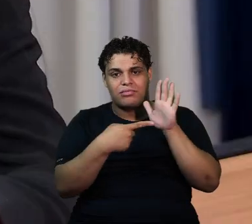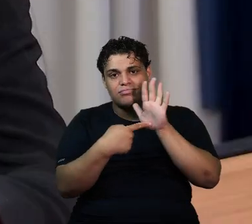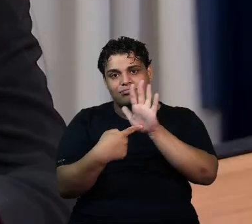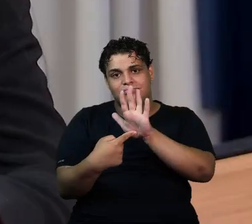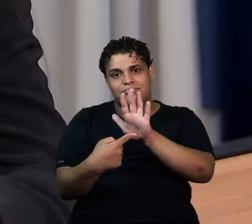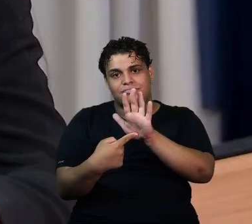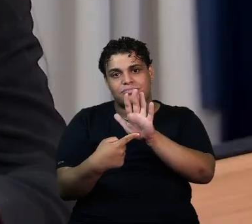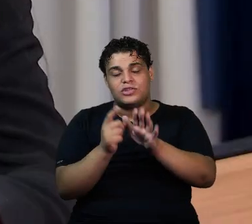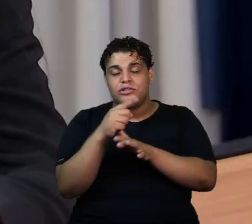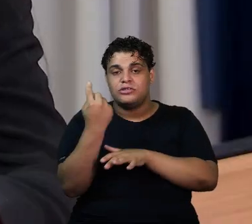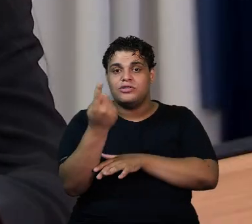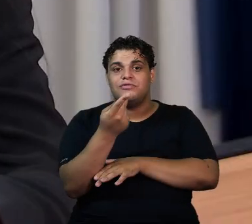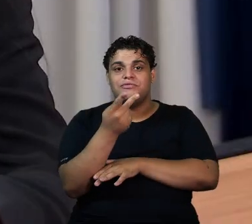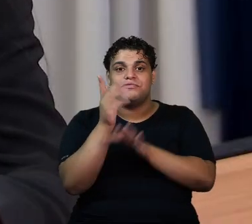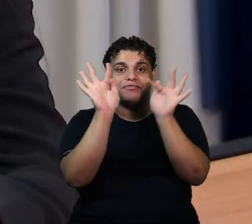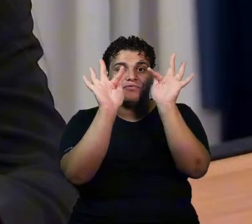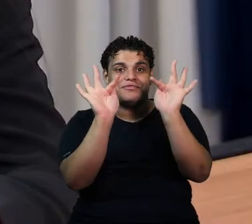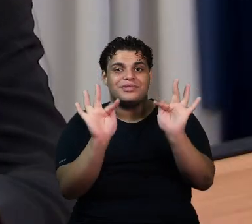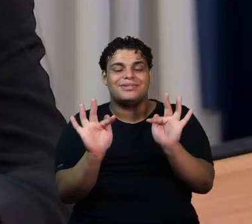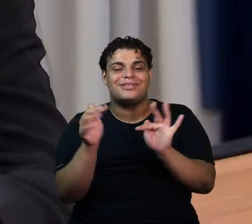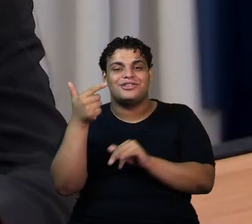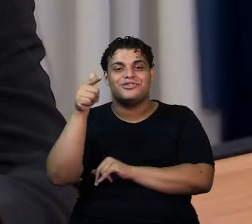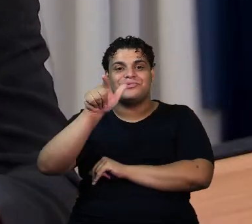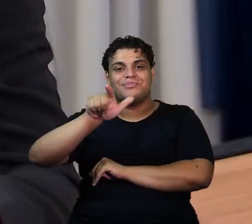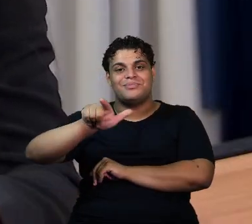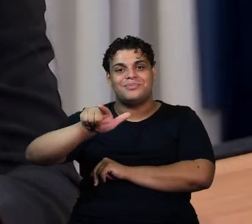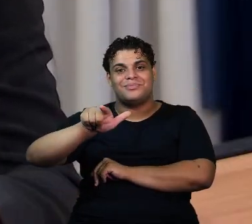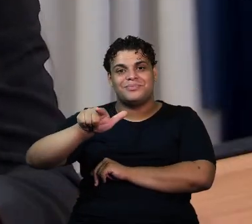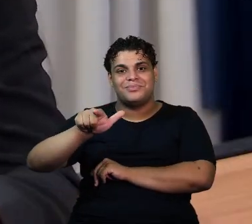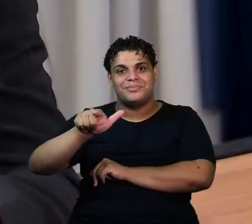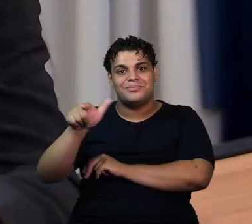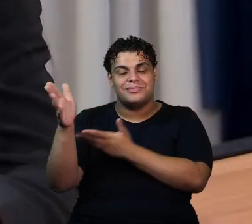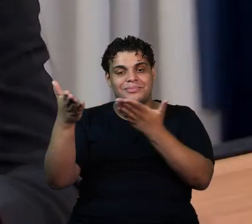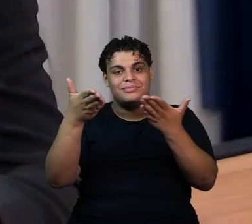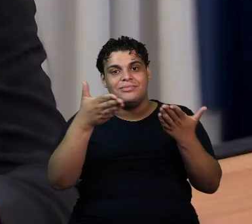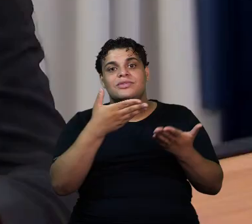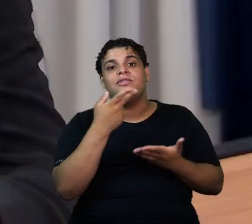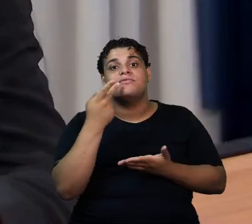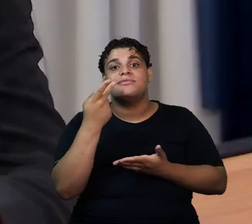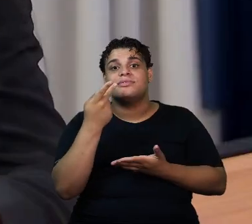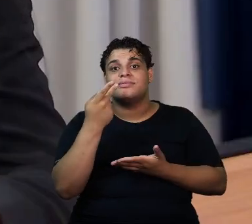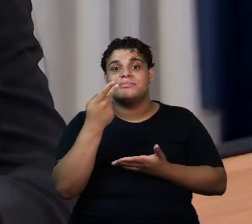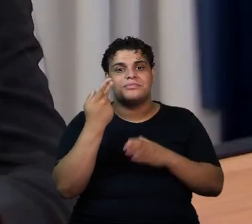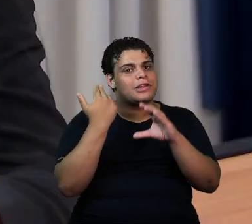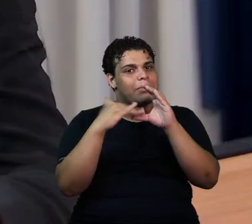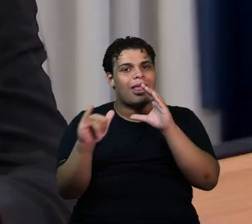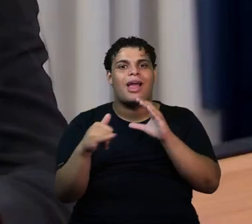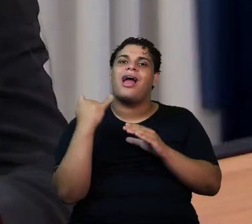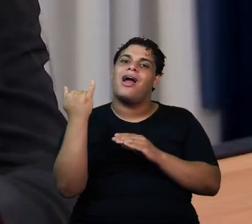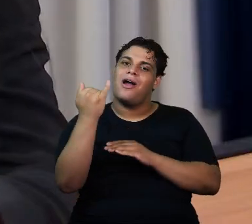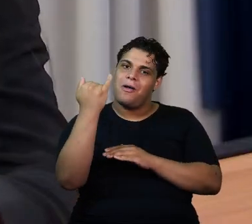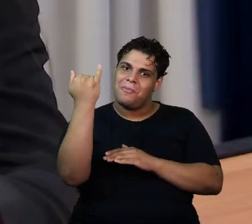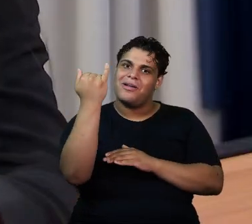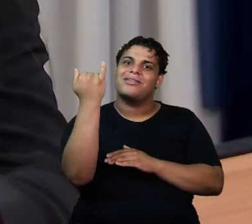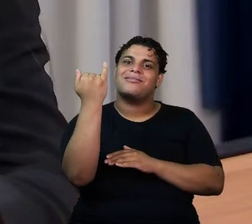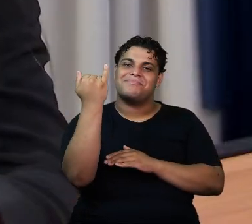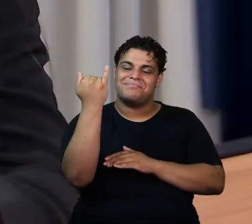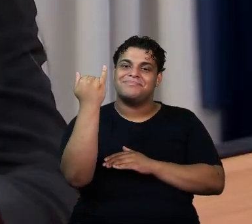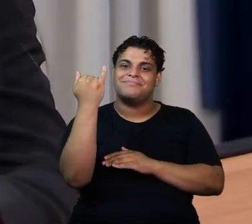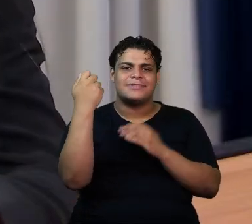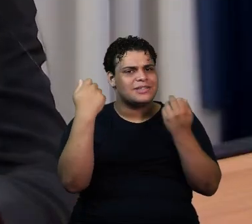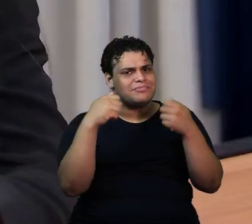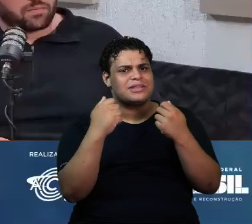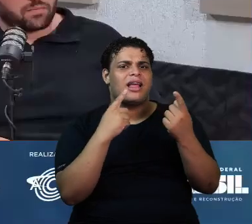a gente fica feliz de conseguir chegar e falar mensagens tão importantes. E a gente precisa que isso